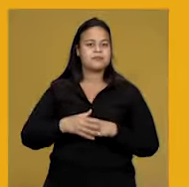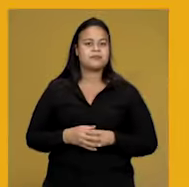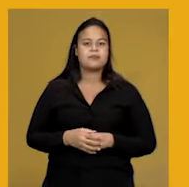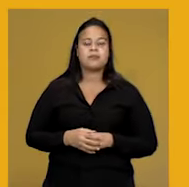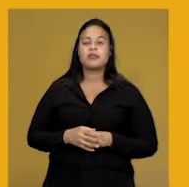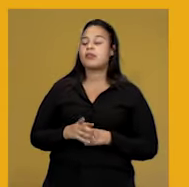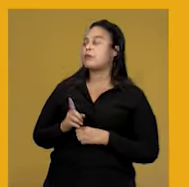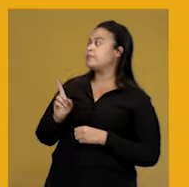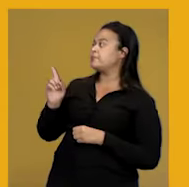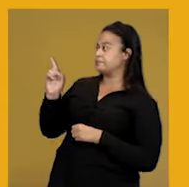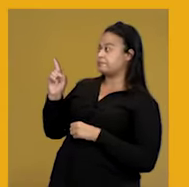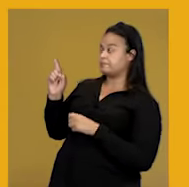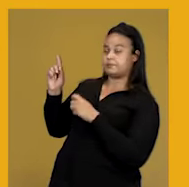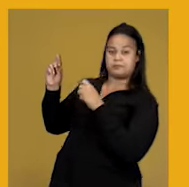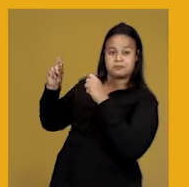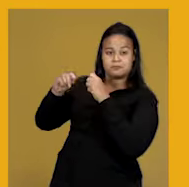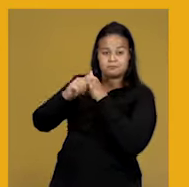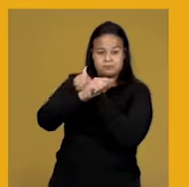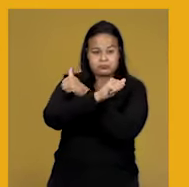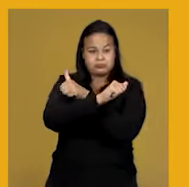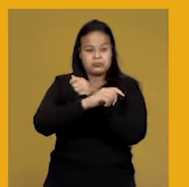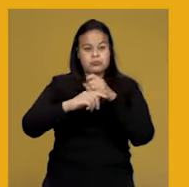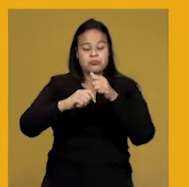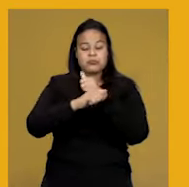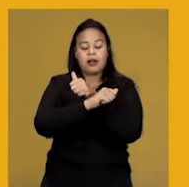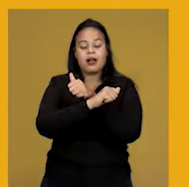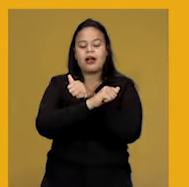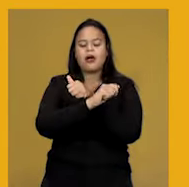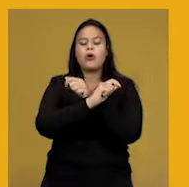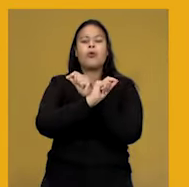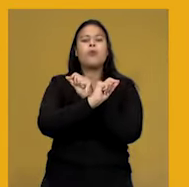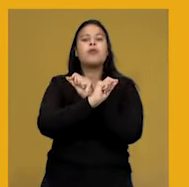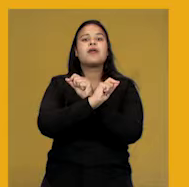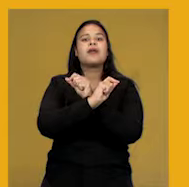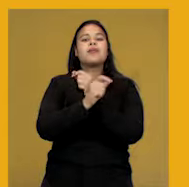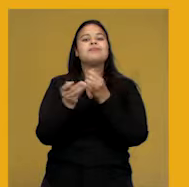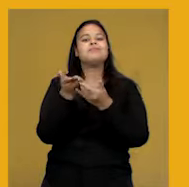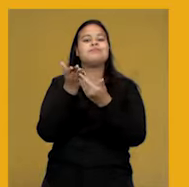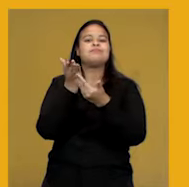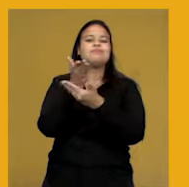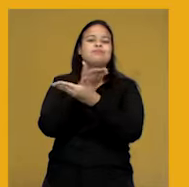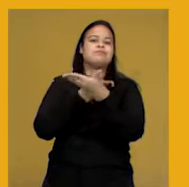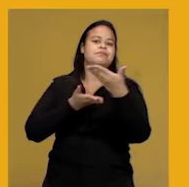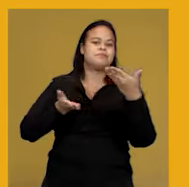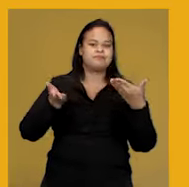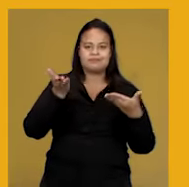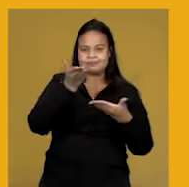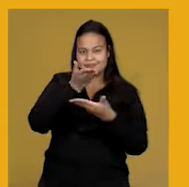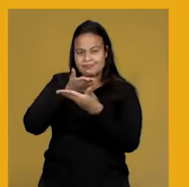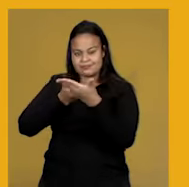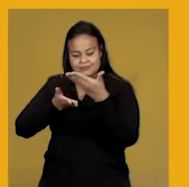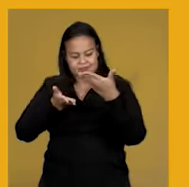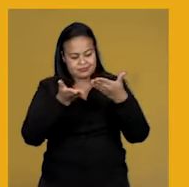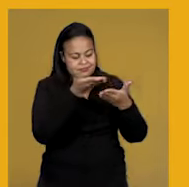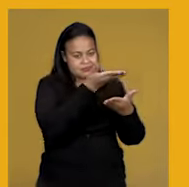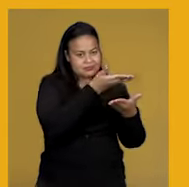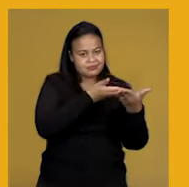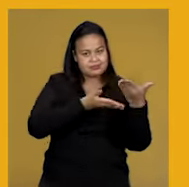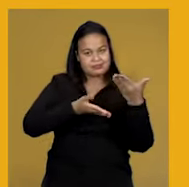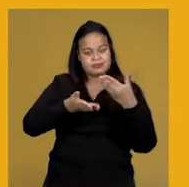covalente, ela é um compartilhamento de elétrons entre os átomos que participam da